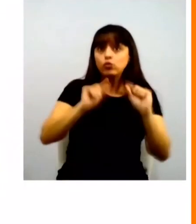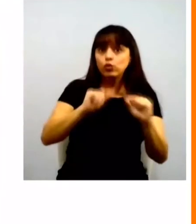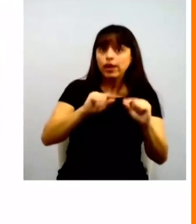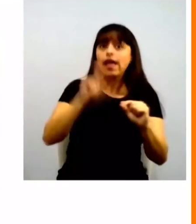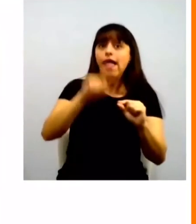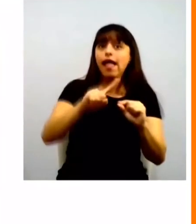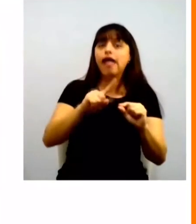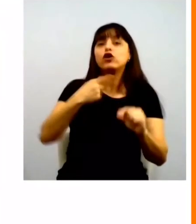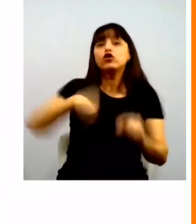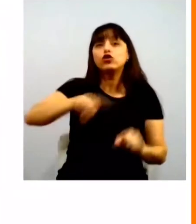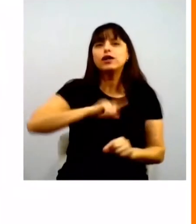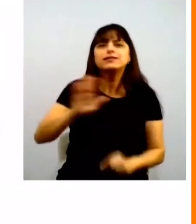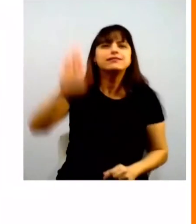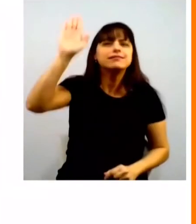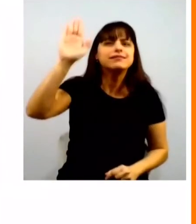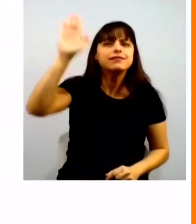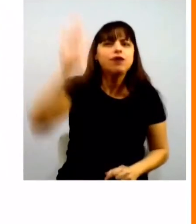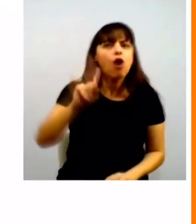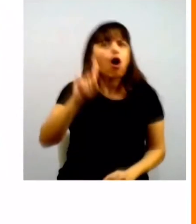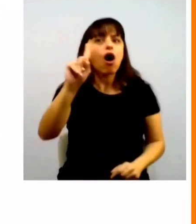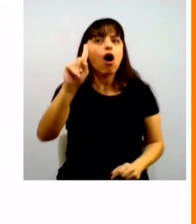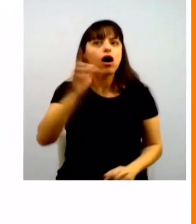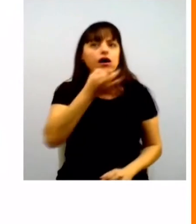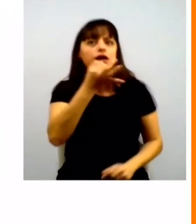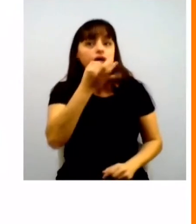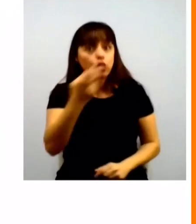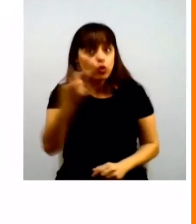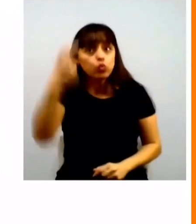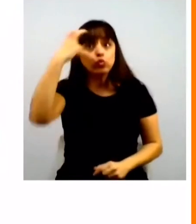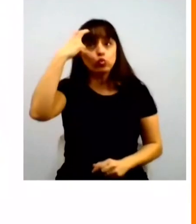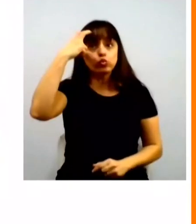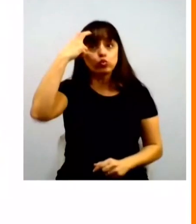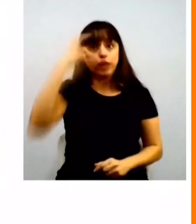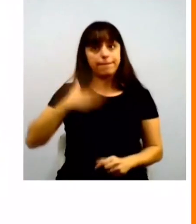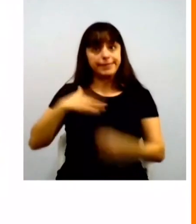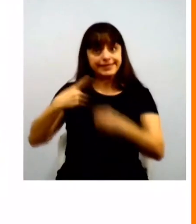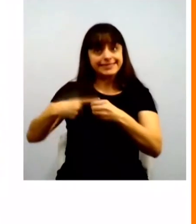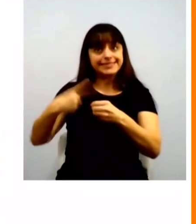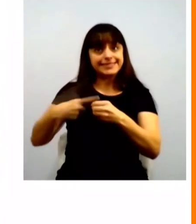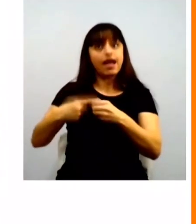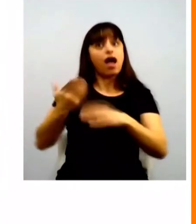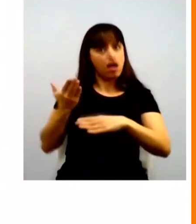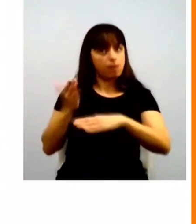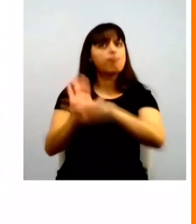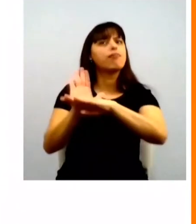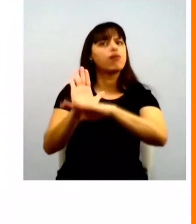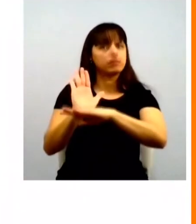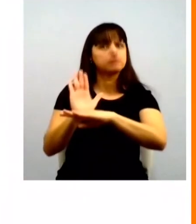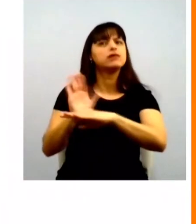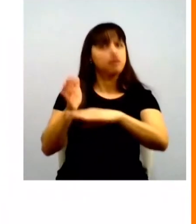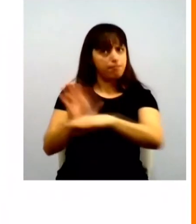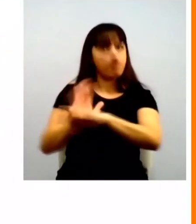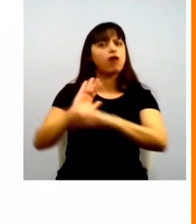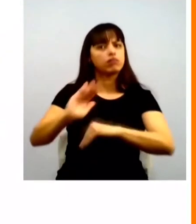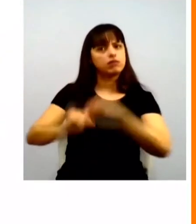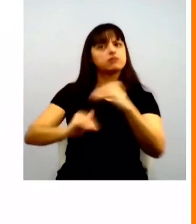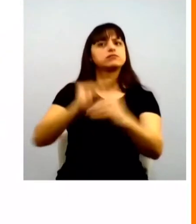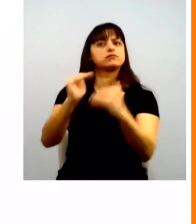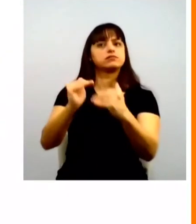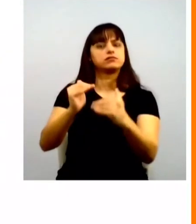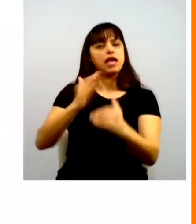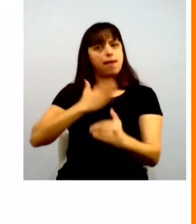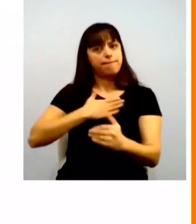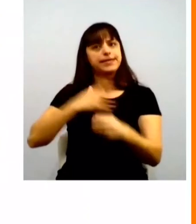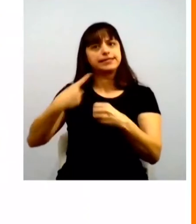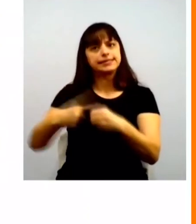e dizer, a cultura em minha cidade aporta ao desenvolvimento, aporta à Agenda